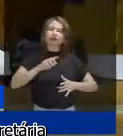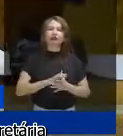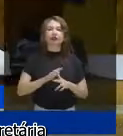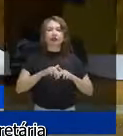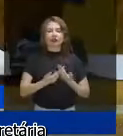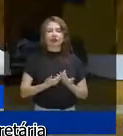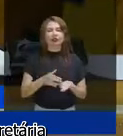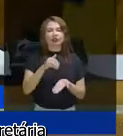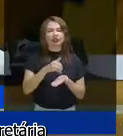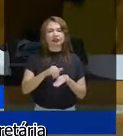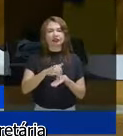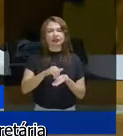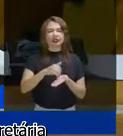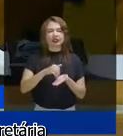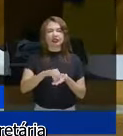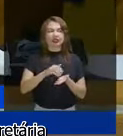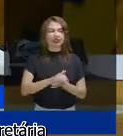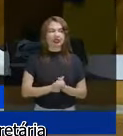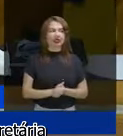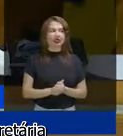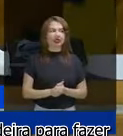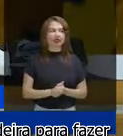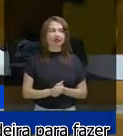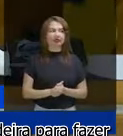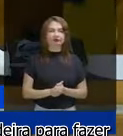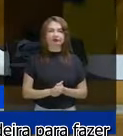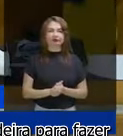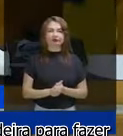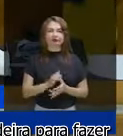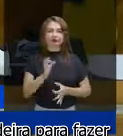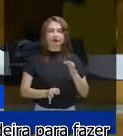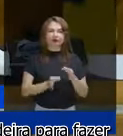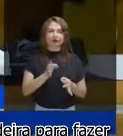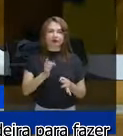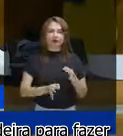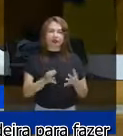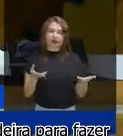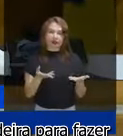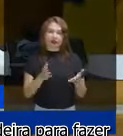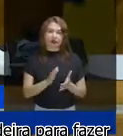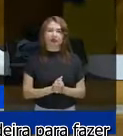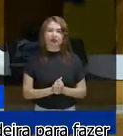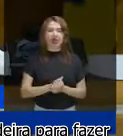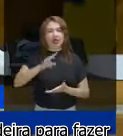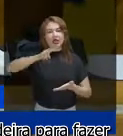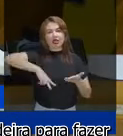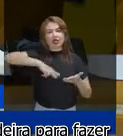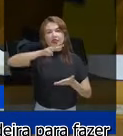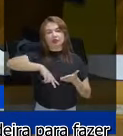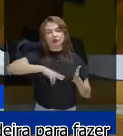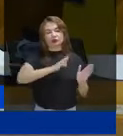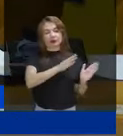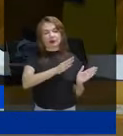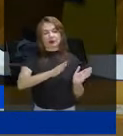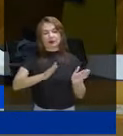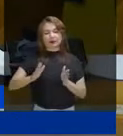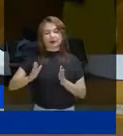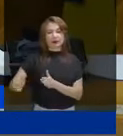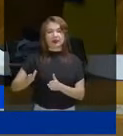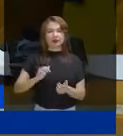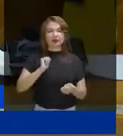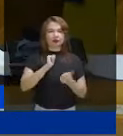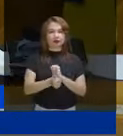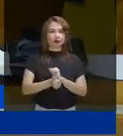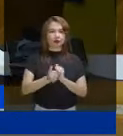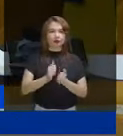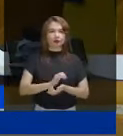peço à nossa secretária judiciária em exercício, Cleme Bandeira, doutora Cleme Bandeira, para fazer a leitura da trajetória de Ana no esporte.